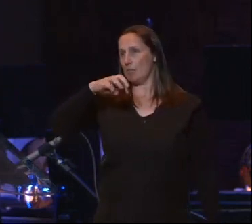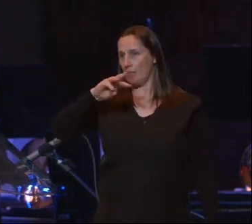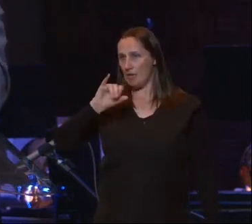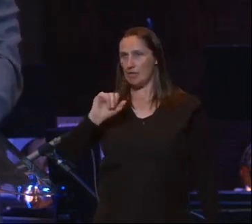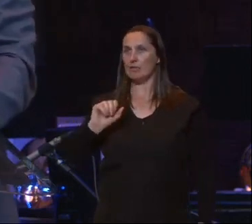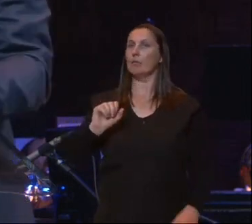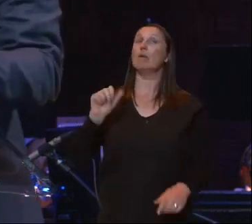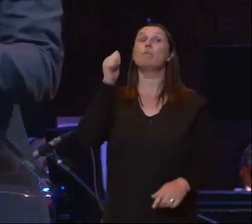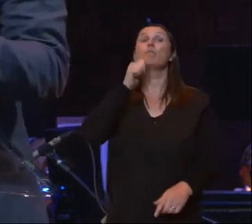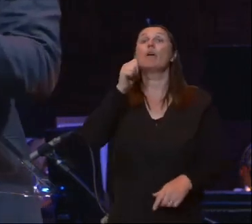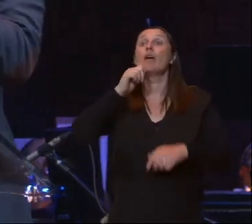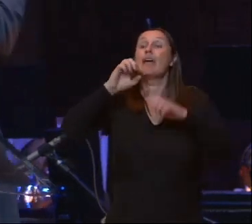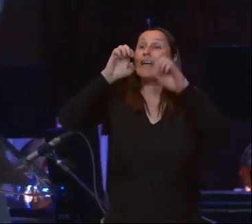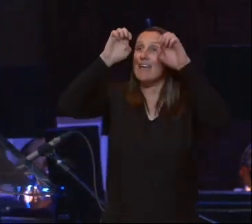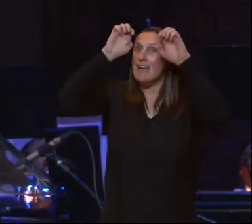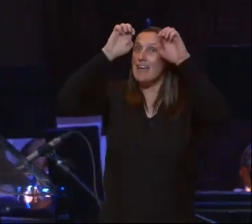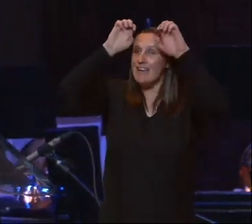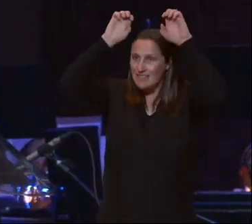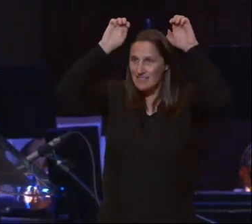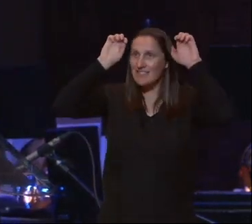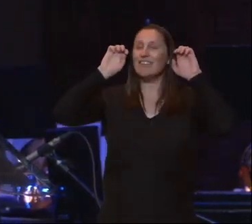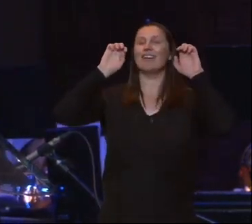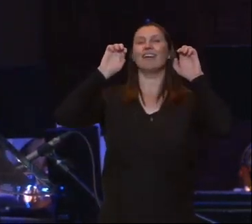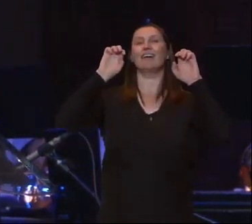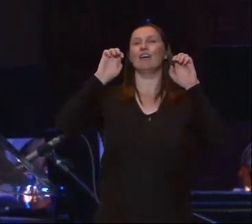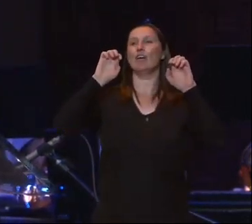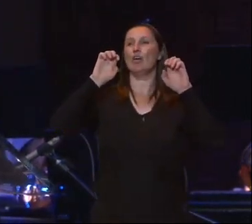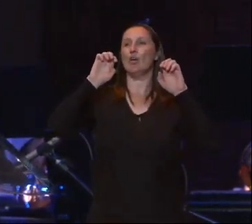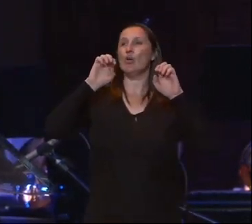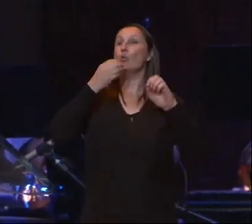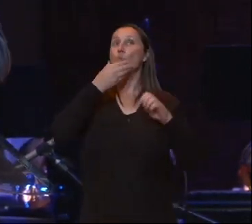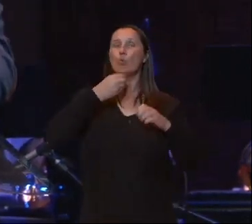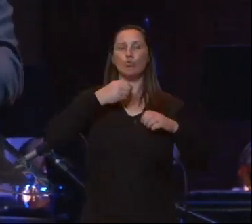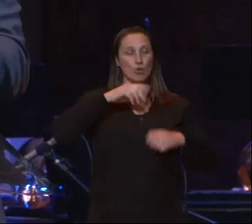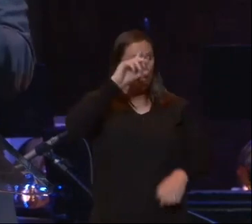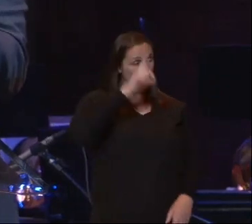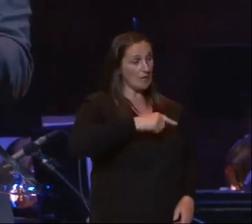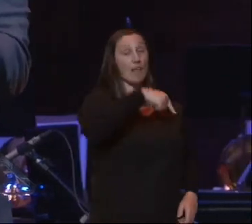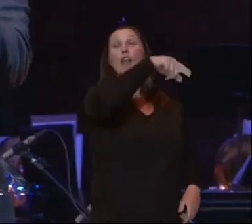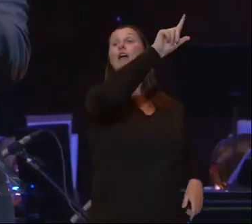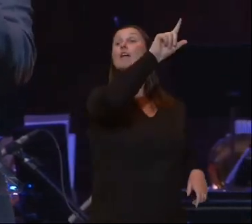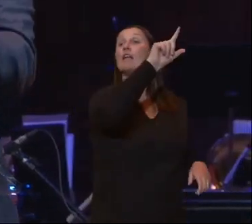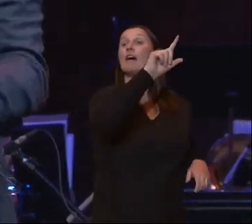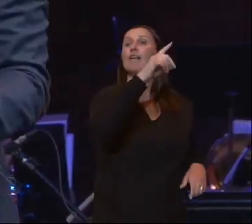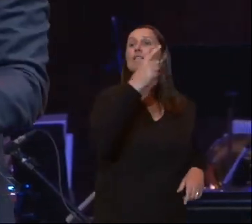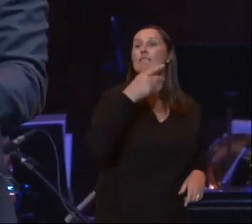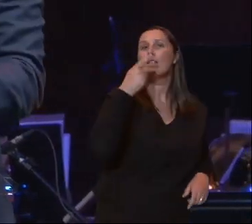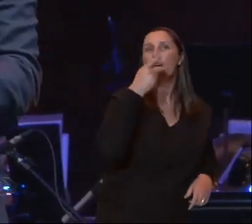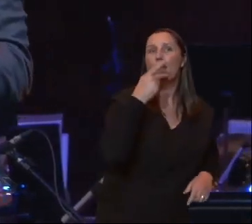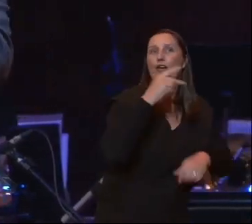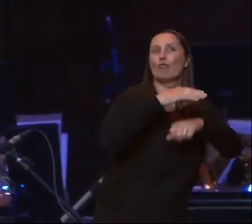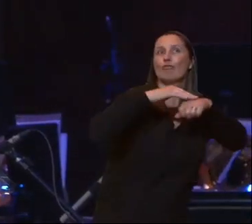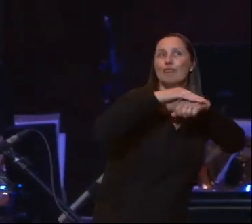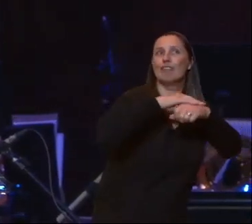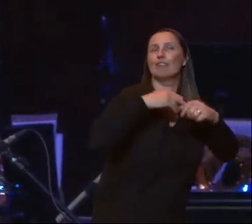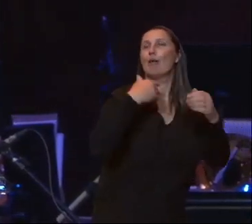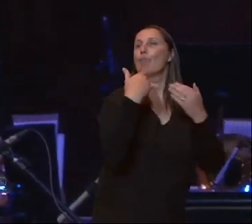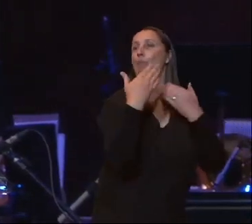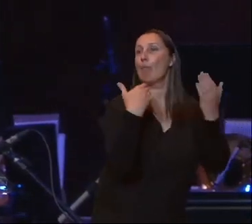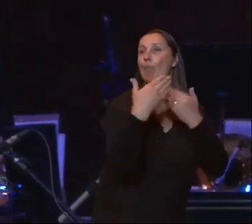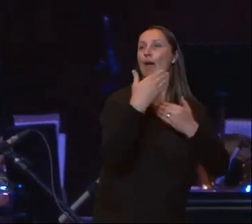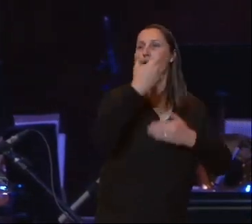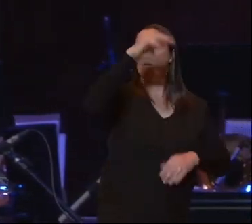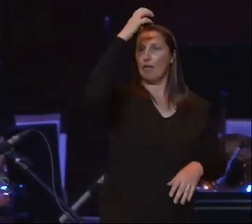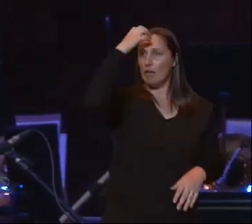Esther, quando seu tio a confronta a falar com o rei em favor do seu povo. Muitas vezes